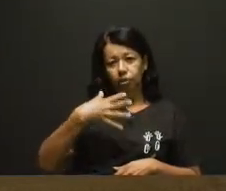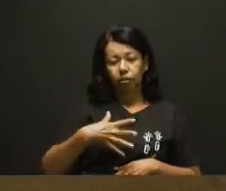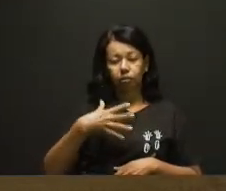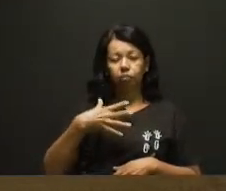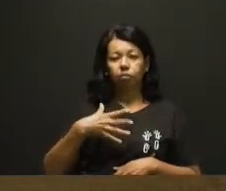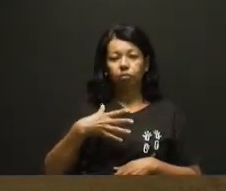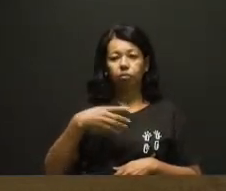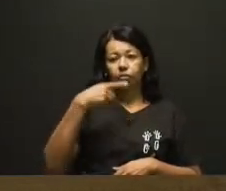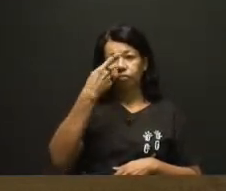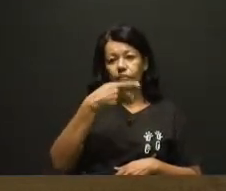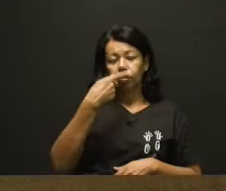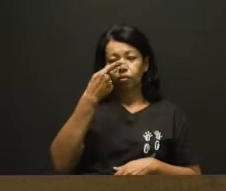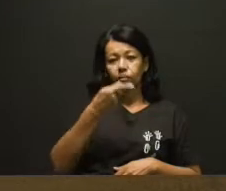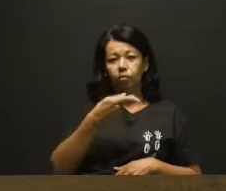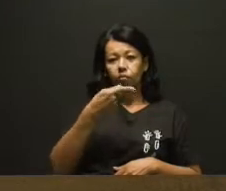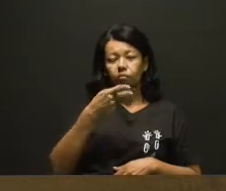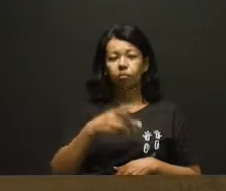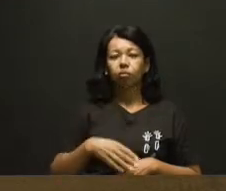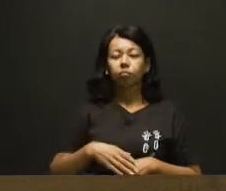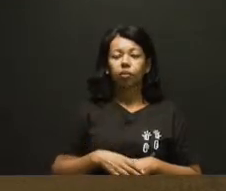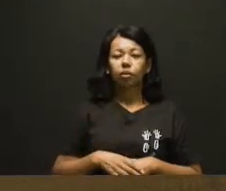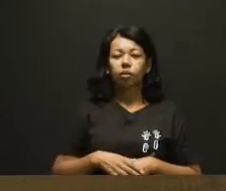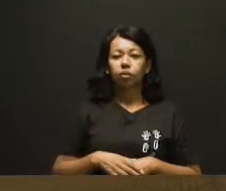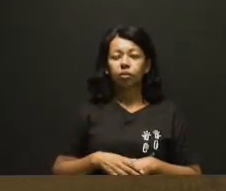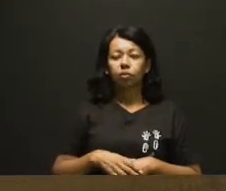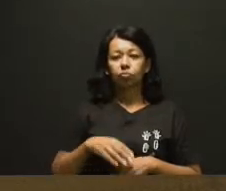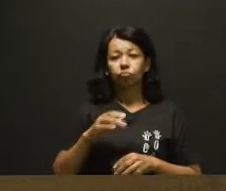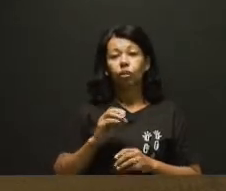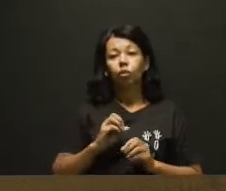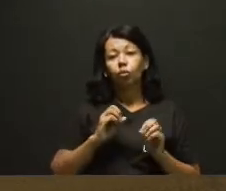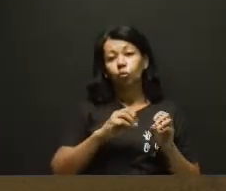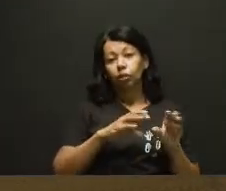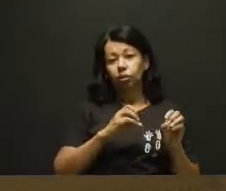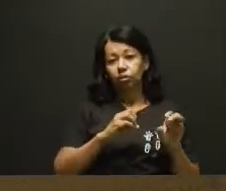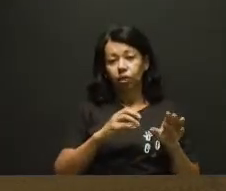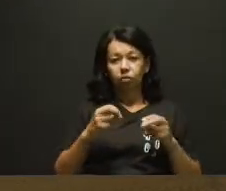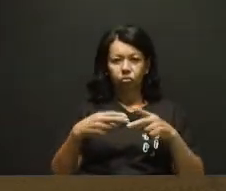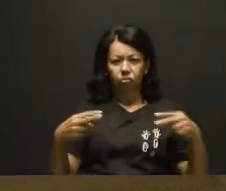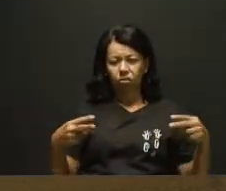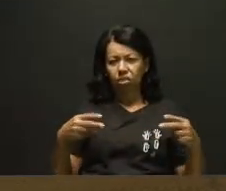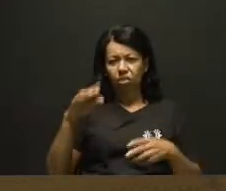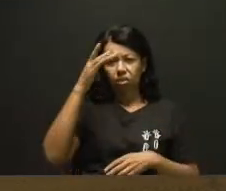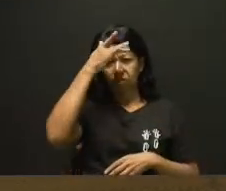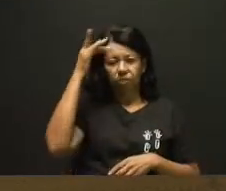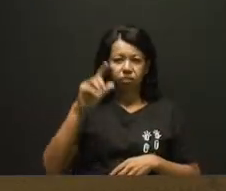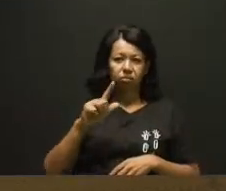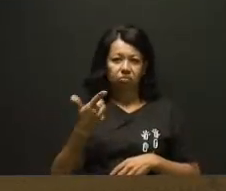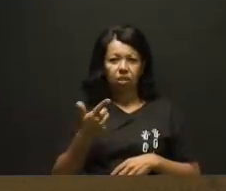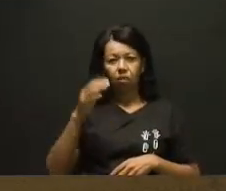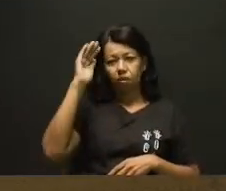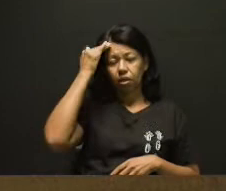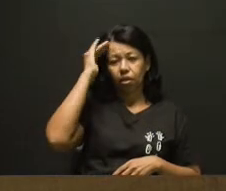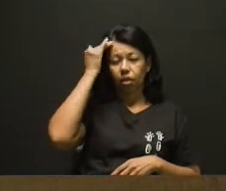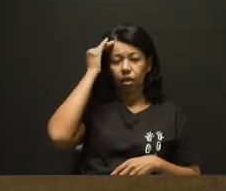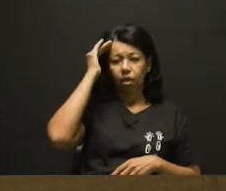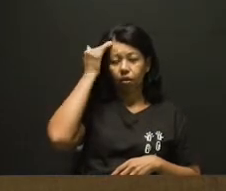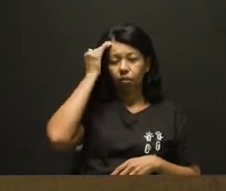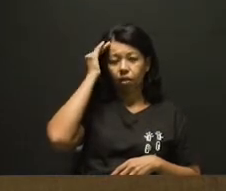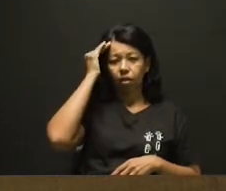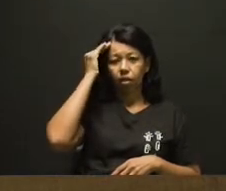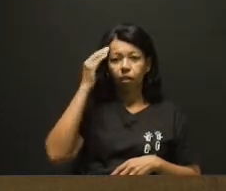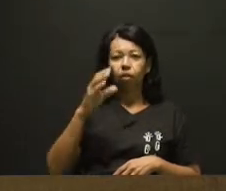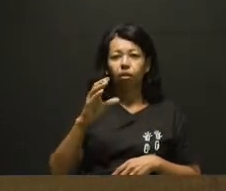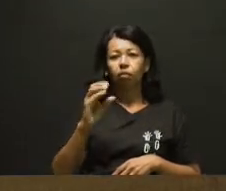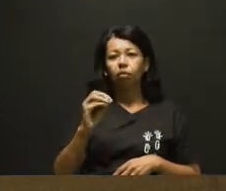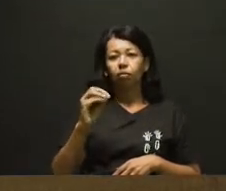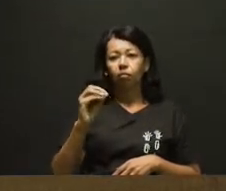principalmente sobre os conceitos e as pessoas às vezes não entendem né e e não se apropriam por exemplo na colina